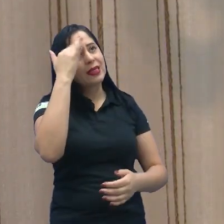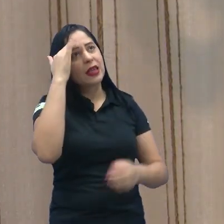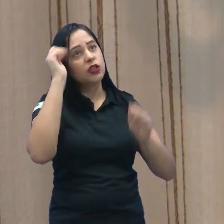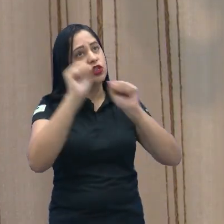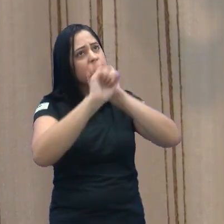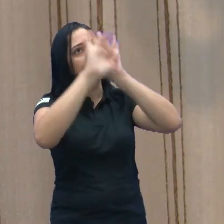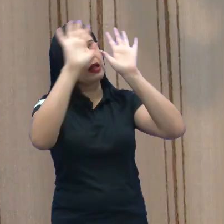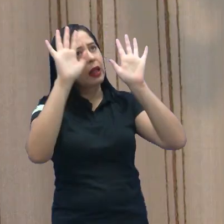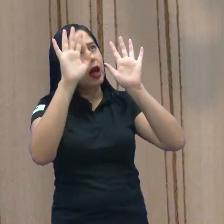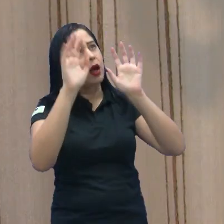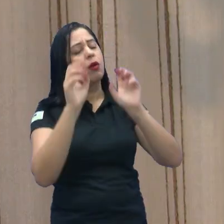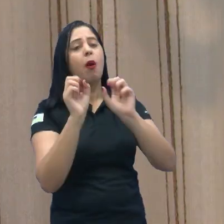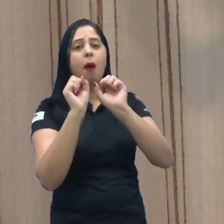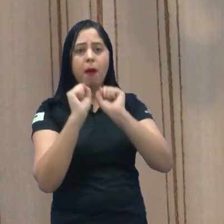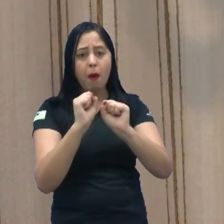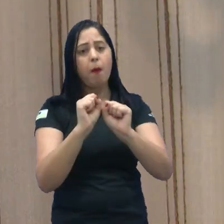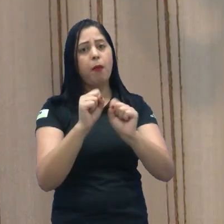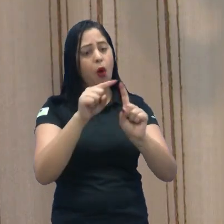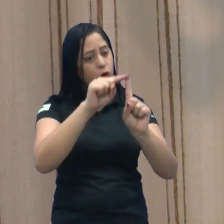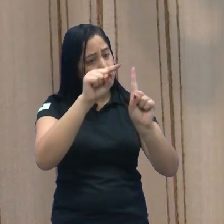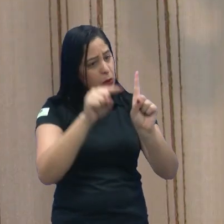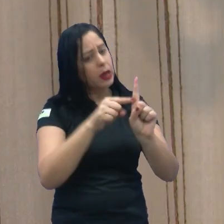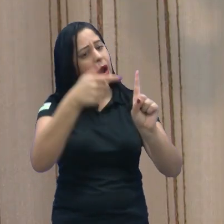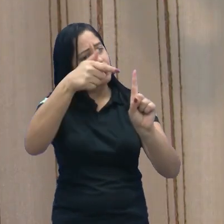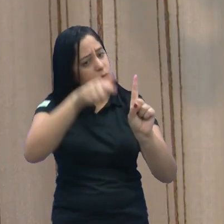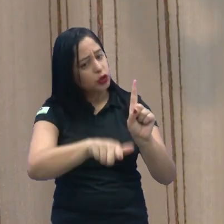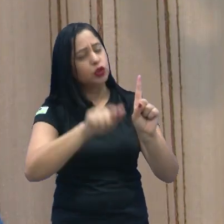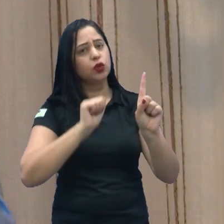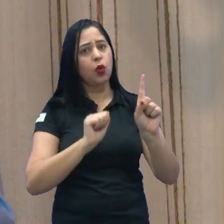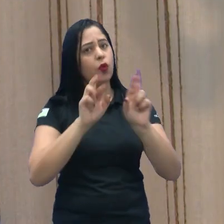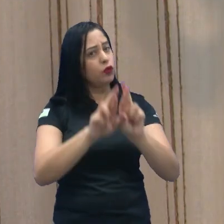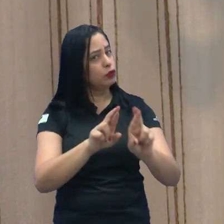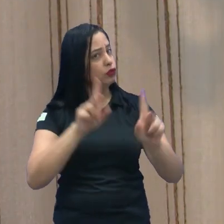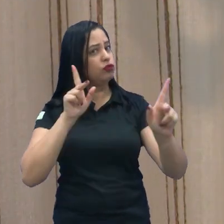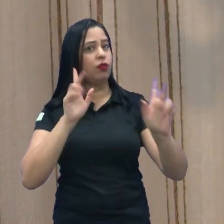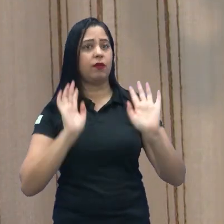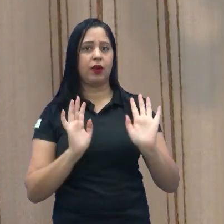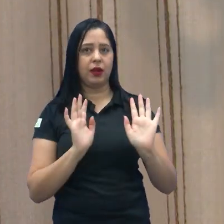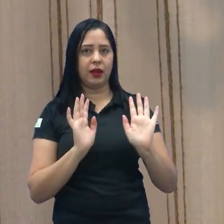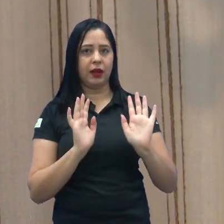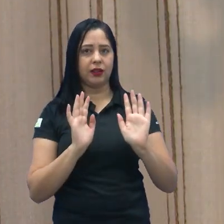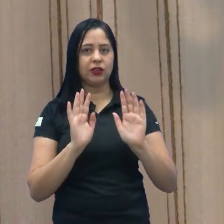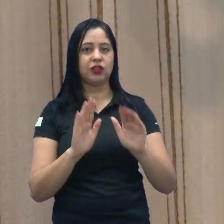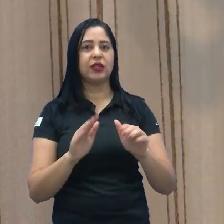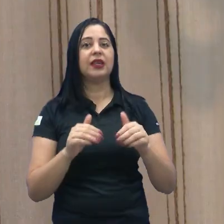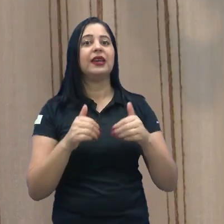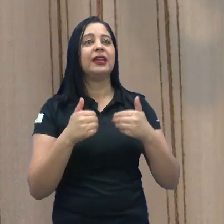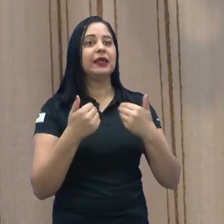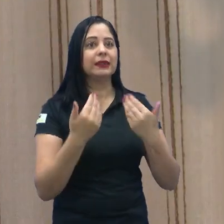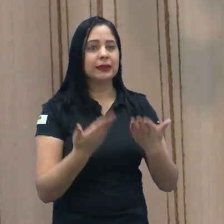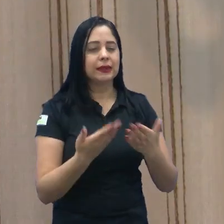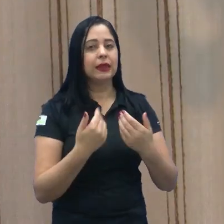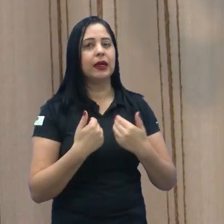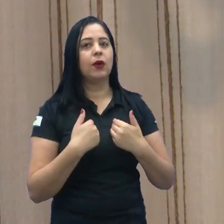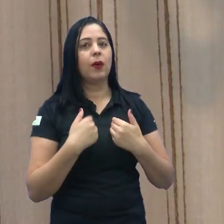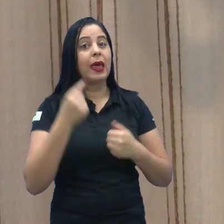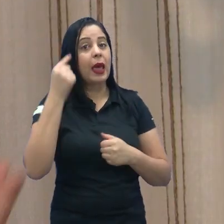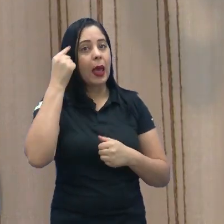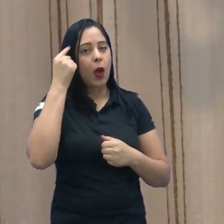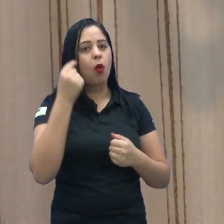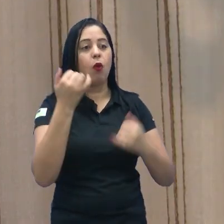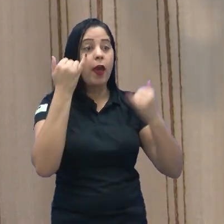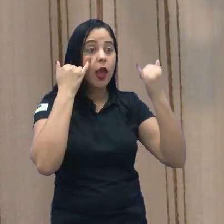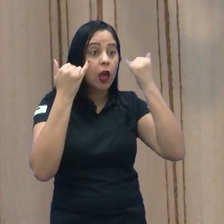uma segunda gestação diferente do que aconteceu na primeira vez. Então, eu busquei ferramentas,